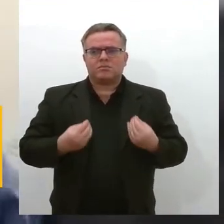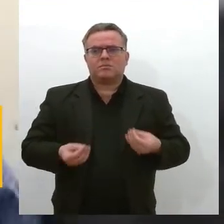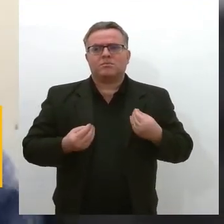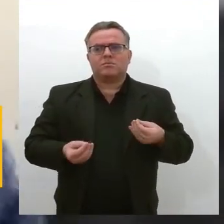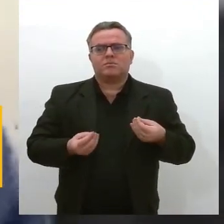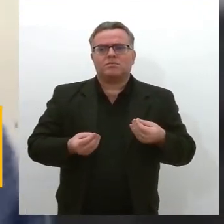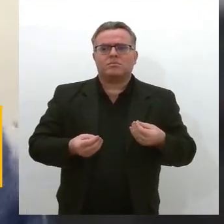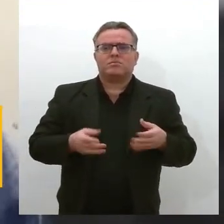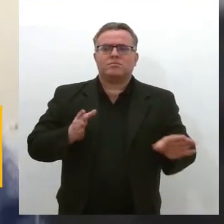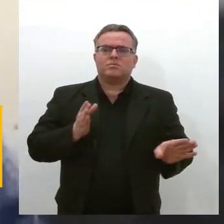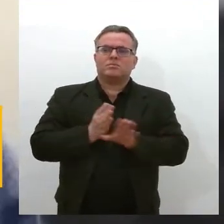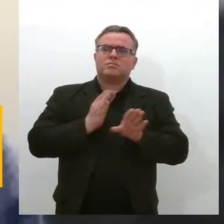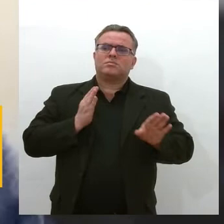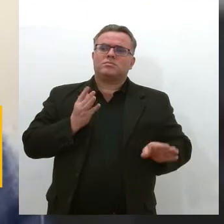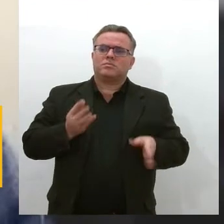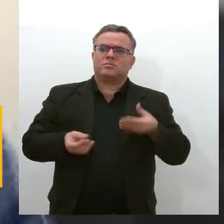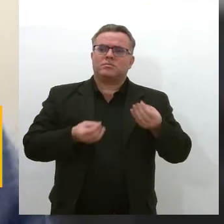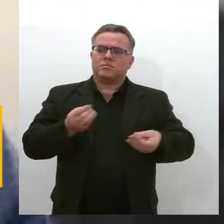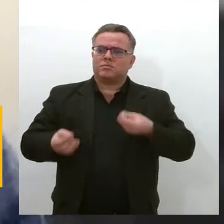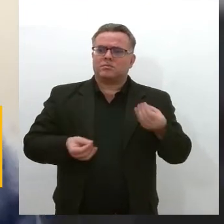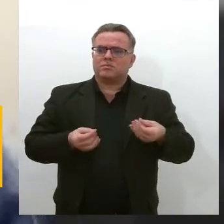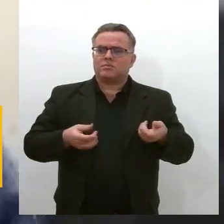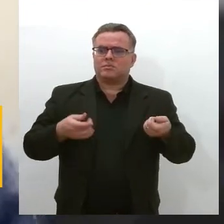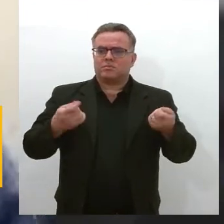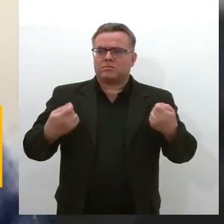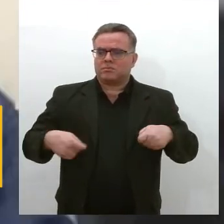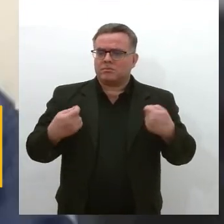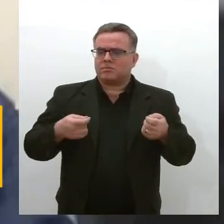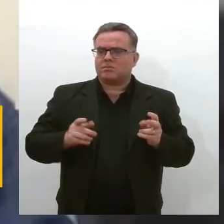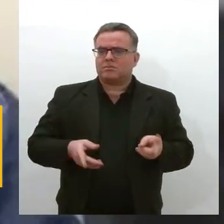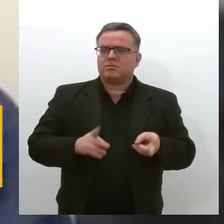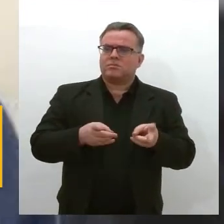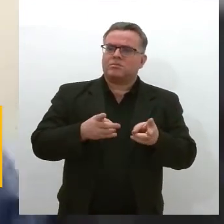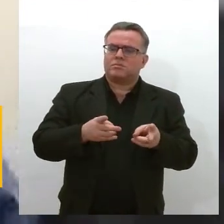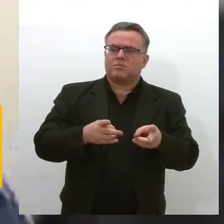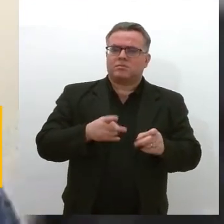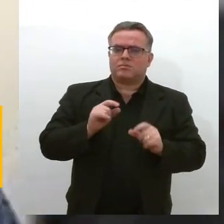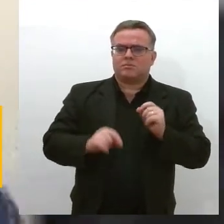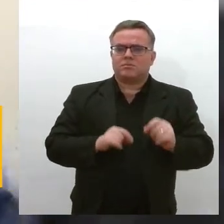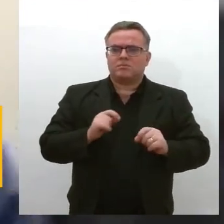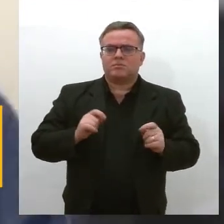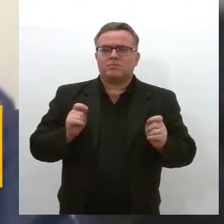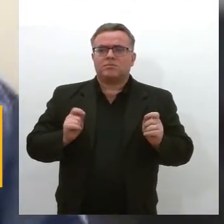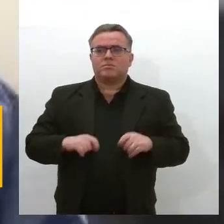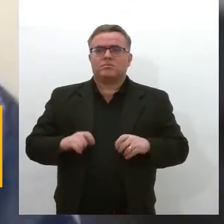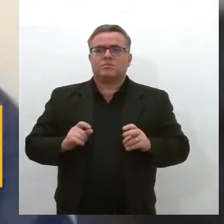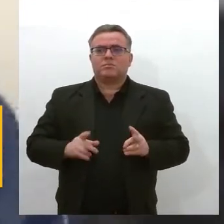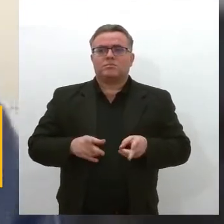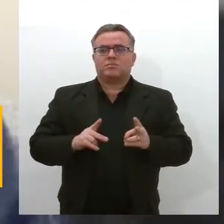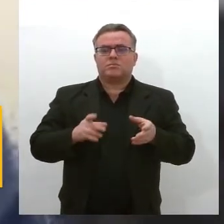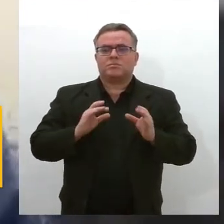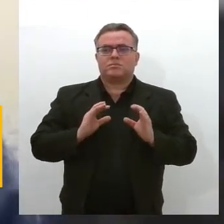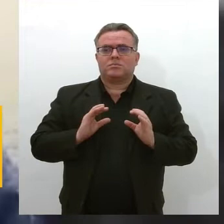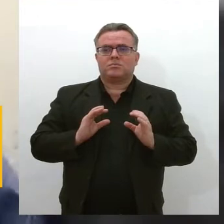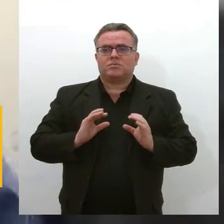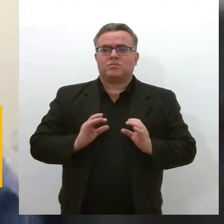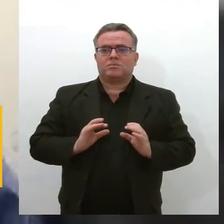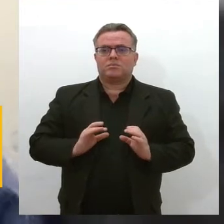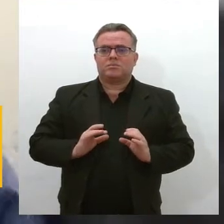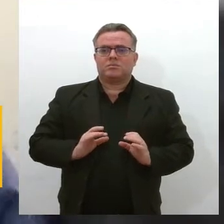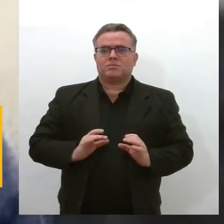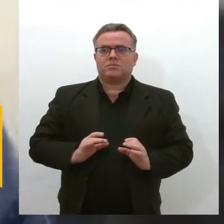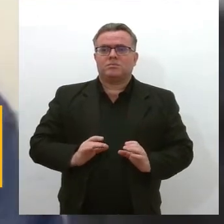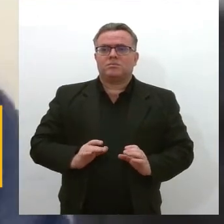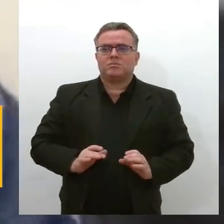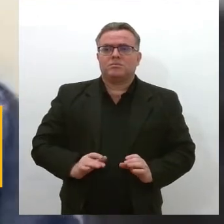através de verbalização dessa pessoa que está cometendo um transtorno mental, que está com comportamento suicida, ou até mesmo de comportamentos que